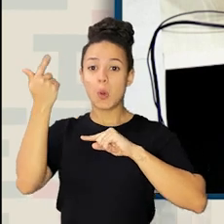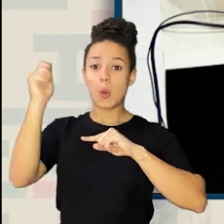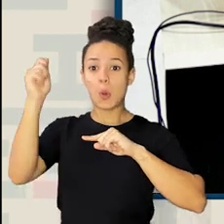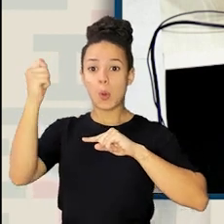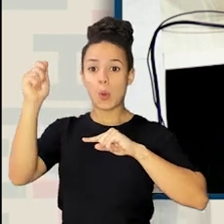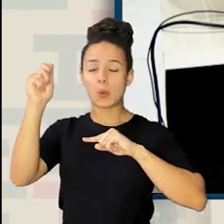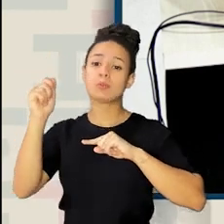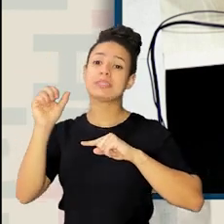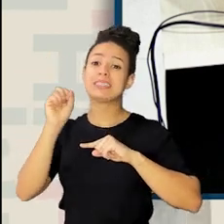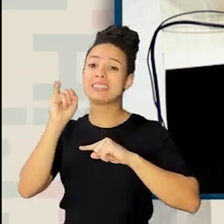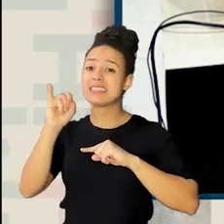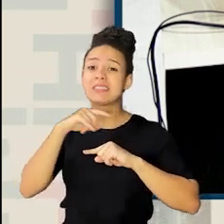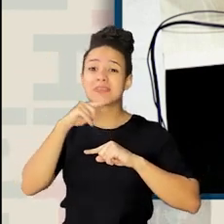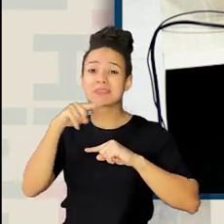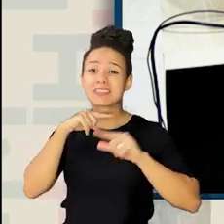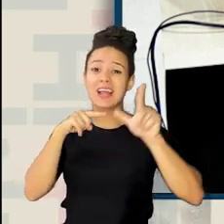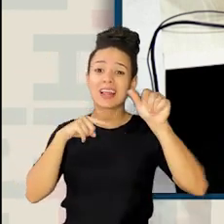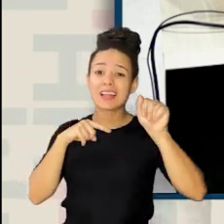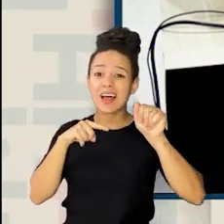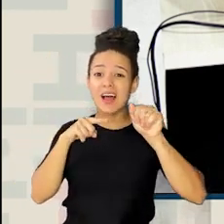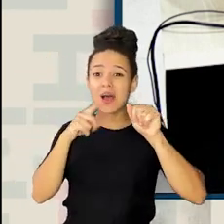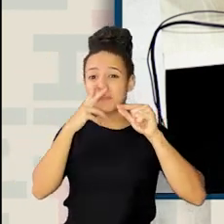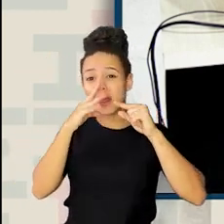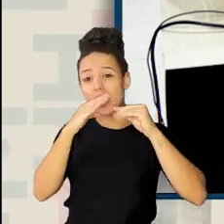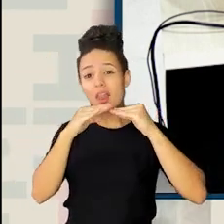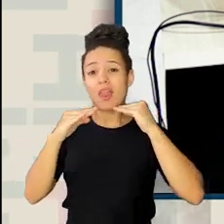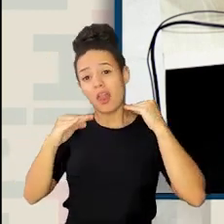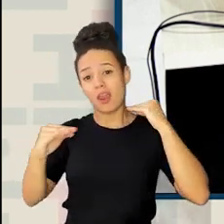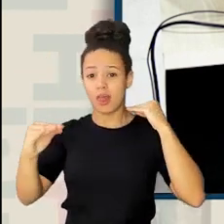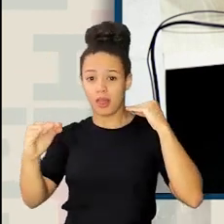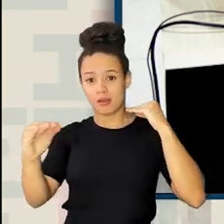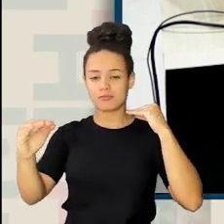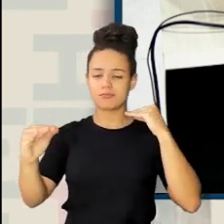ela vai soar igual Lá e vai ficar assim.